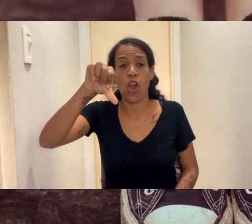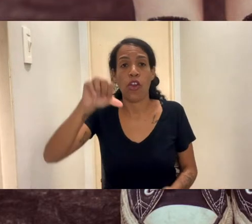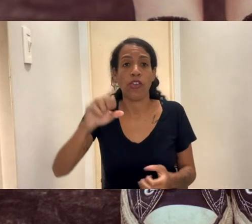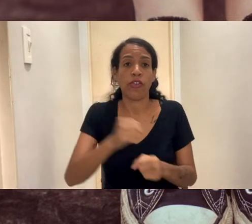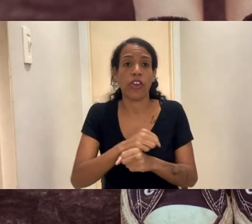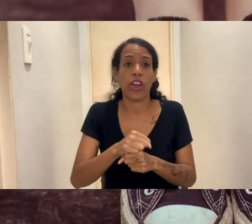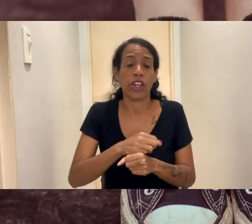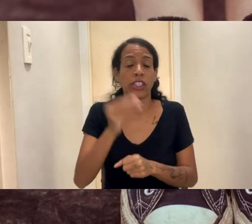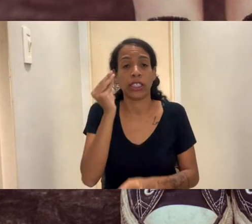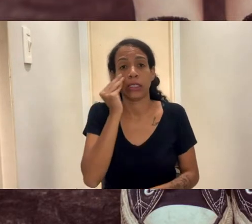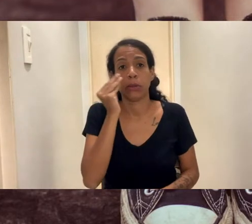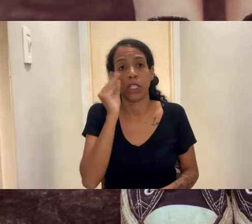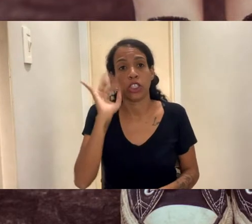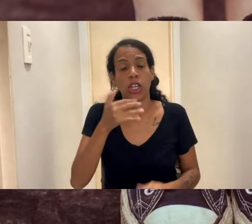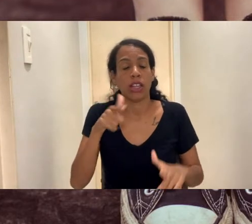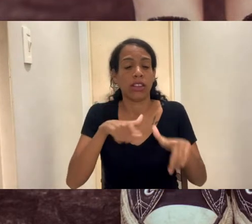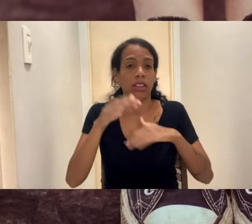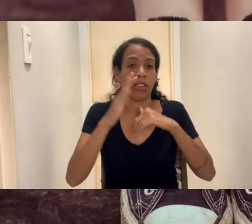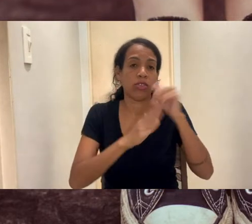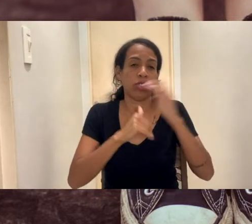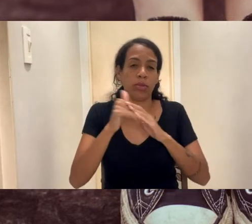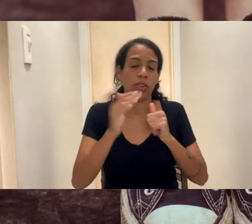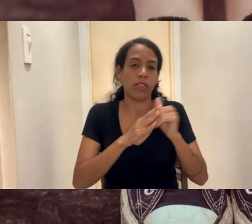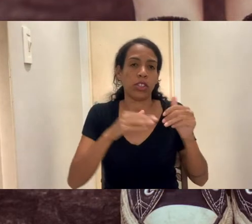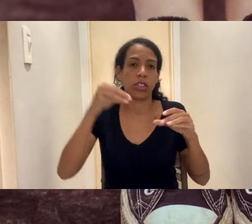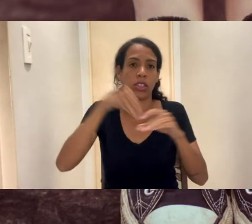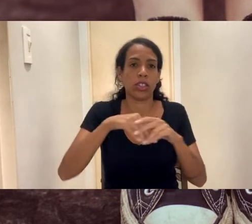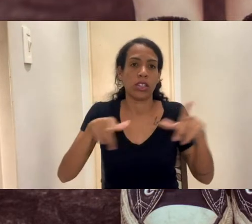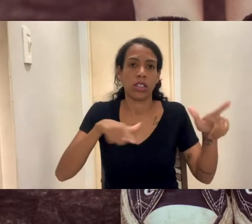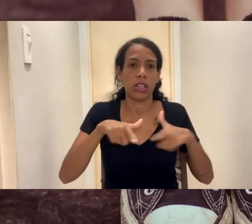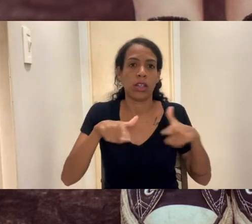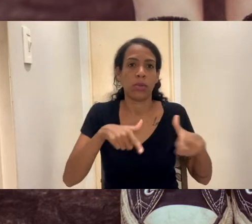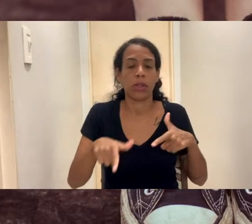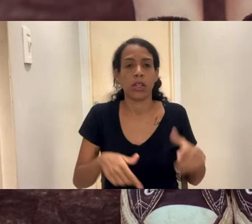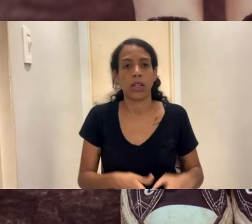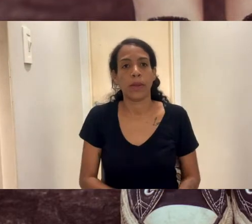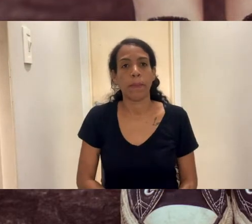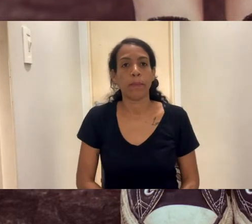de atuação, né, aqui nesse sistema.